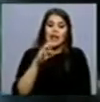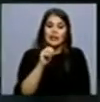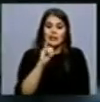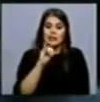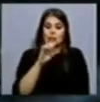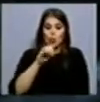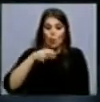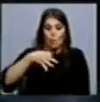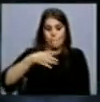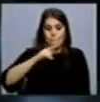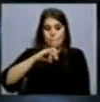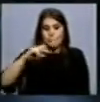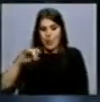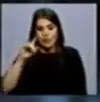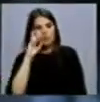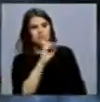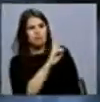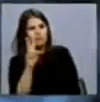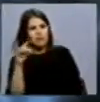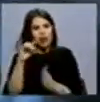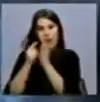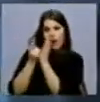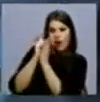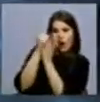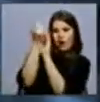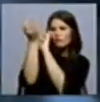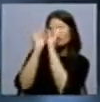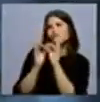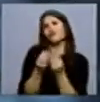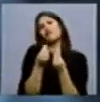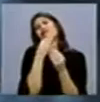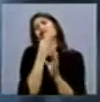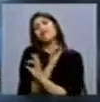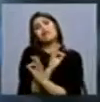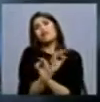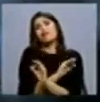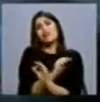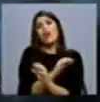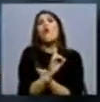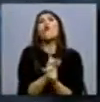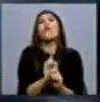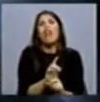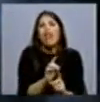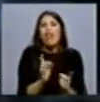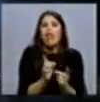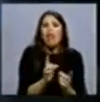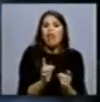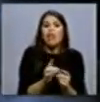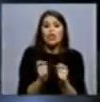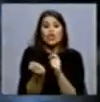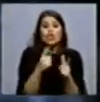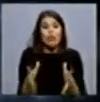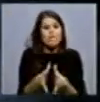de Cassiopeia e fez um mapa absolutamente extraordinário. Em primeiro lugar, o que é a nebulosa de Cassiopeia? Aquilo era uma estrela de grande